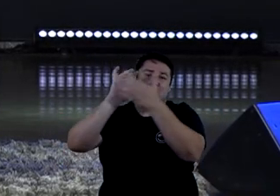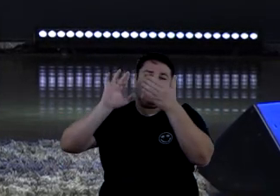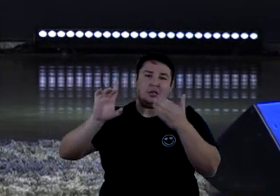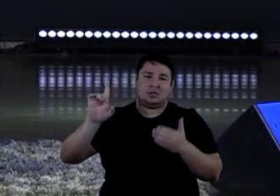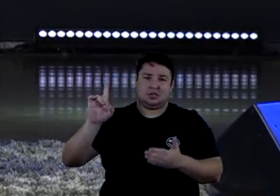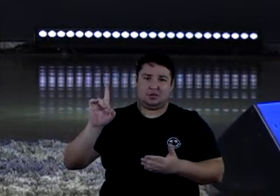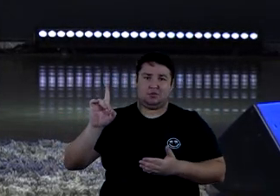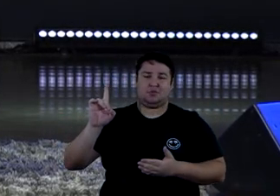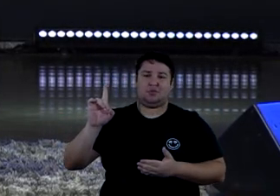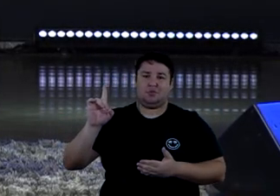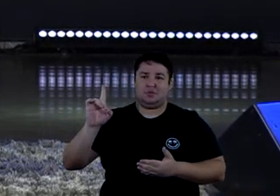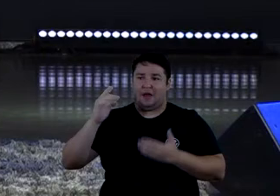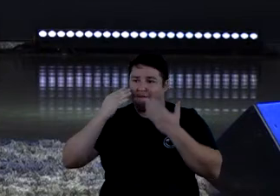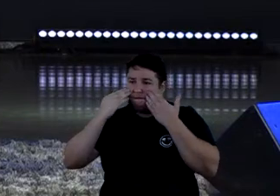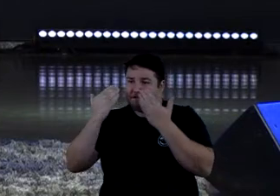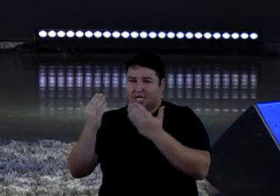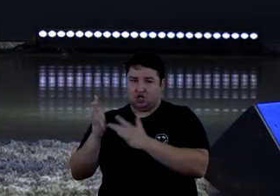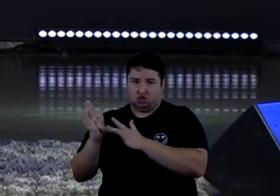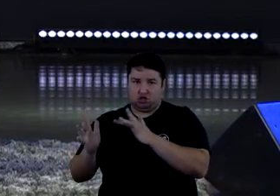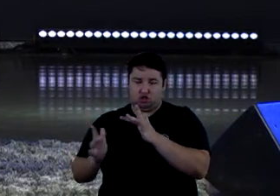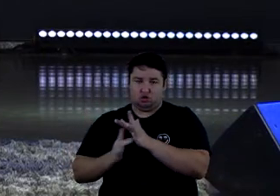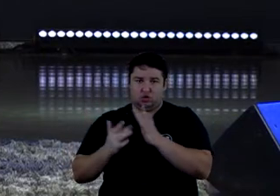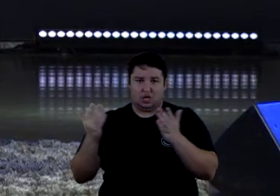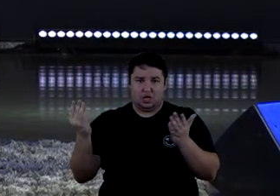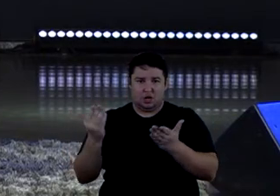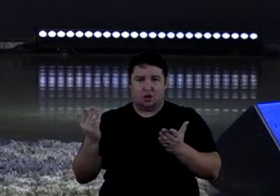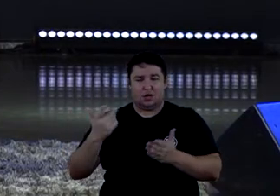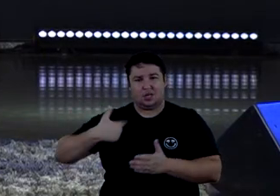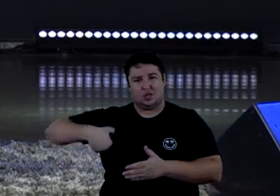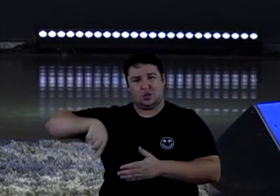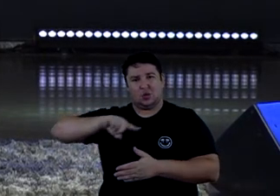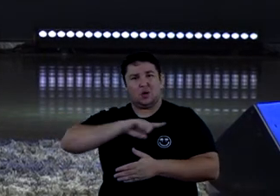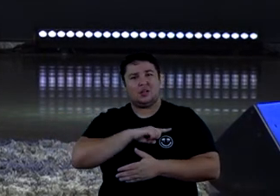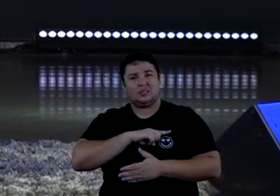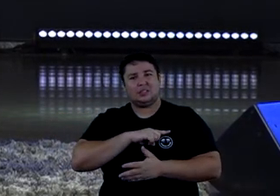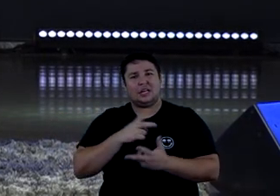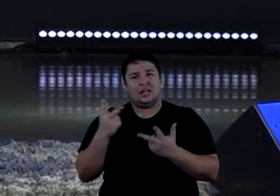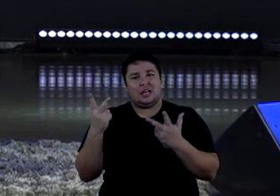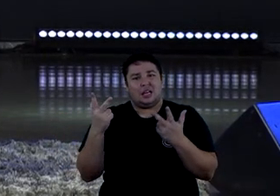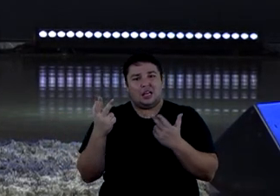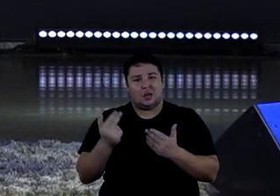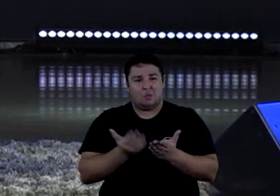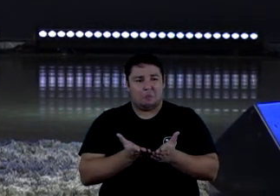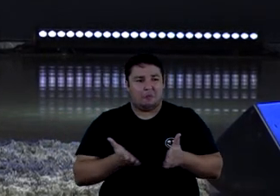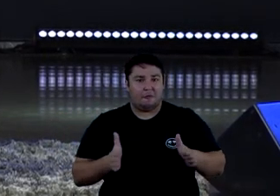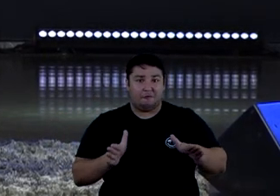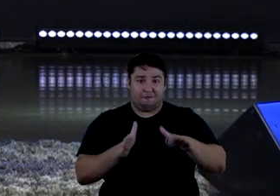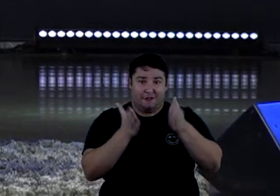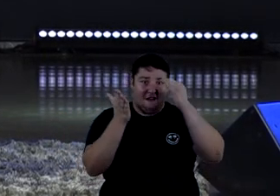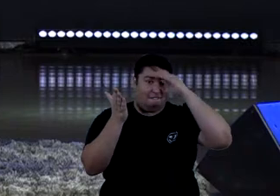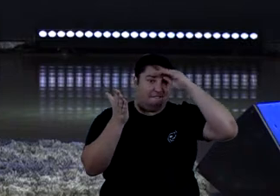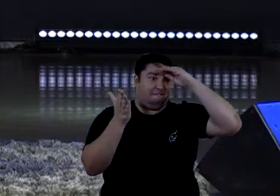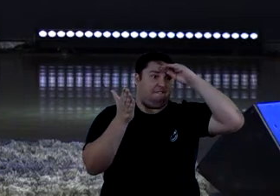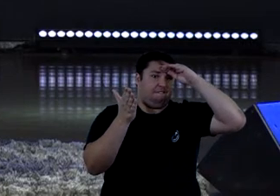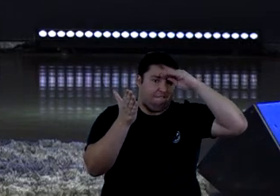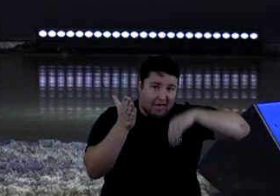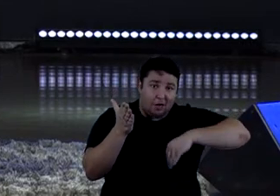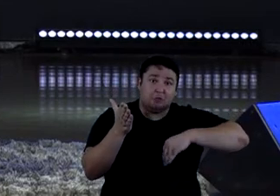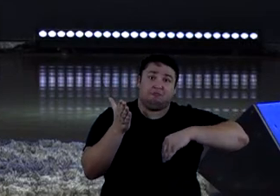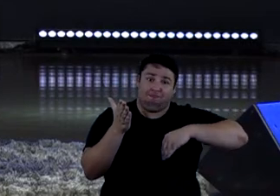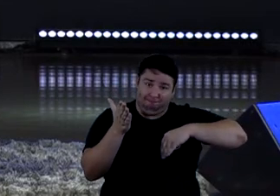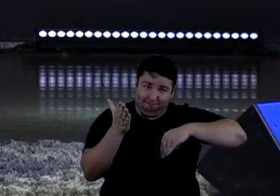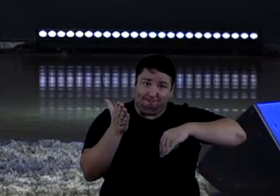Jesus. Agora nós mesmos somos como vasos frágeis de barro